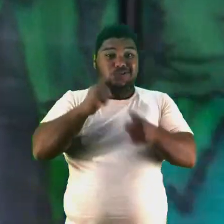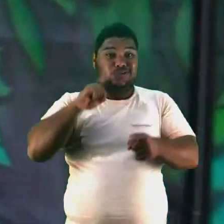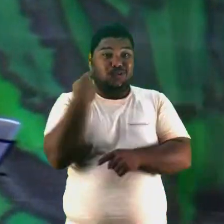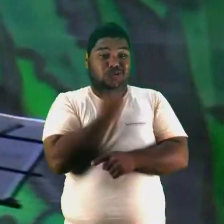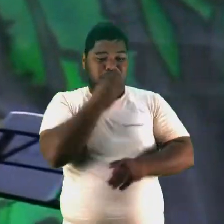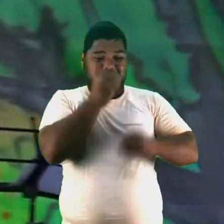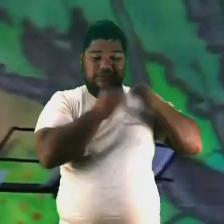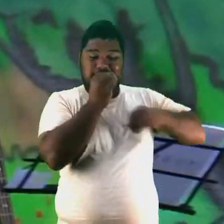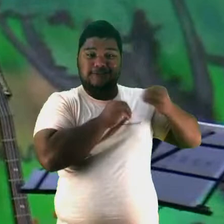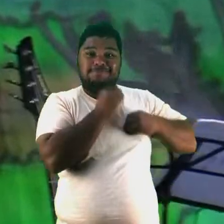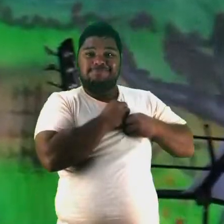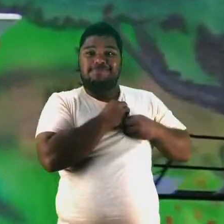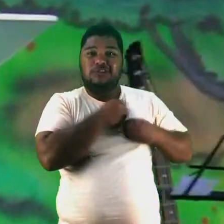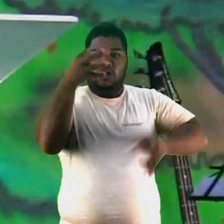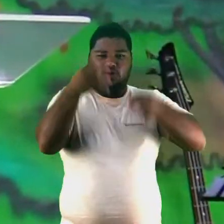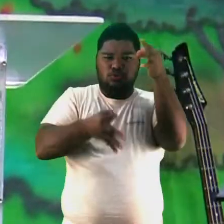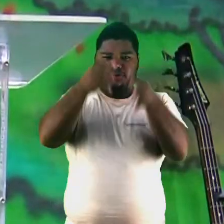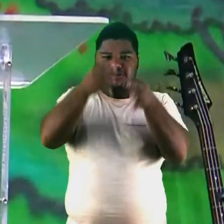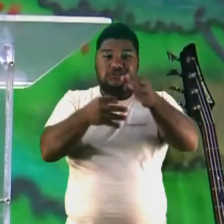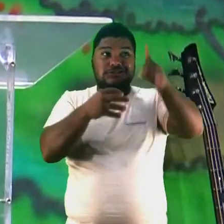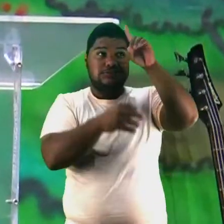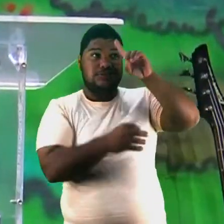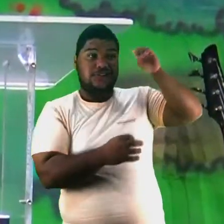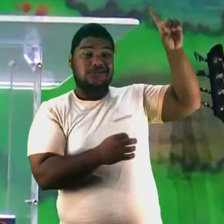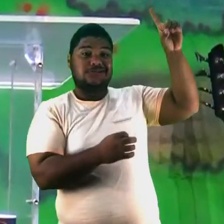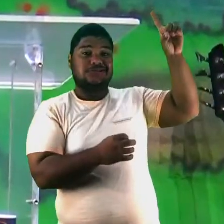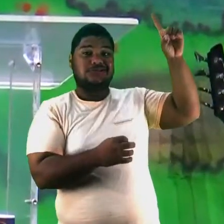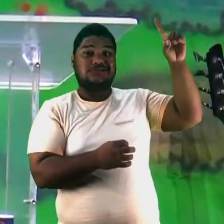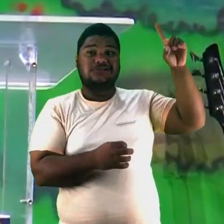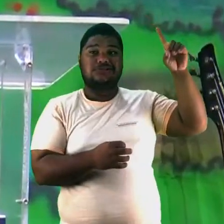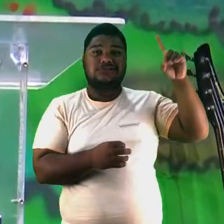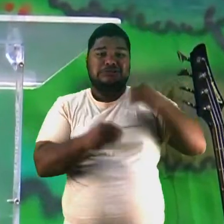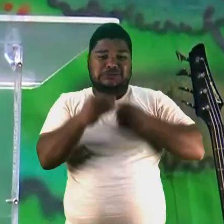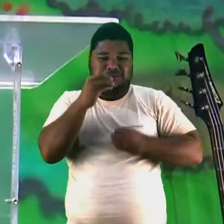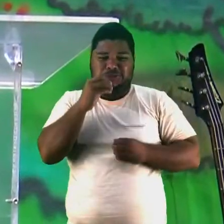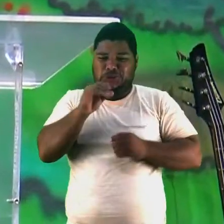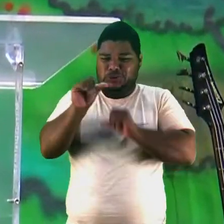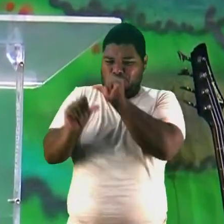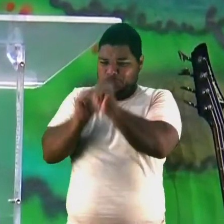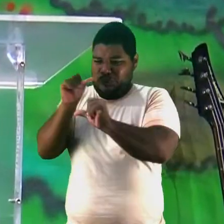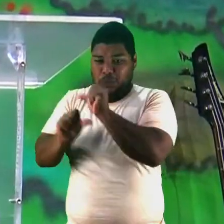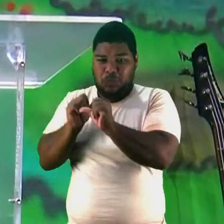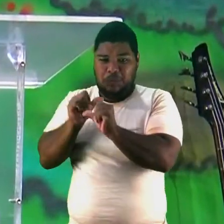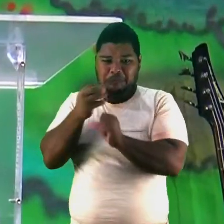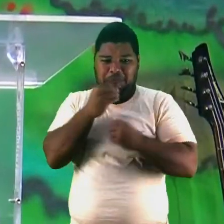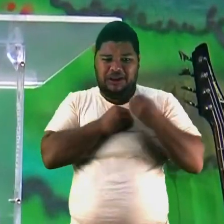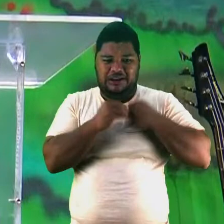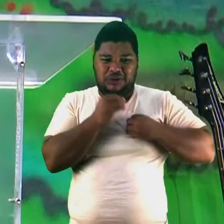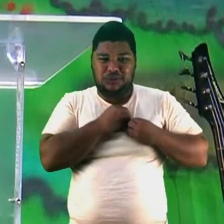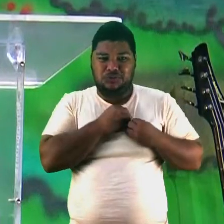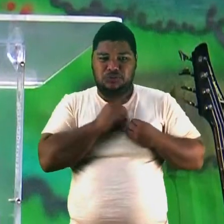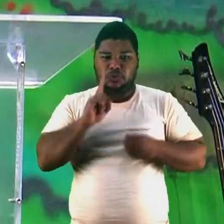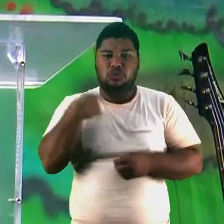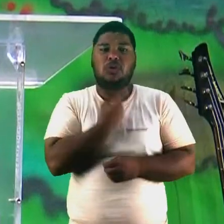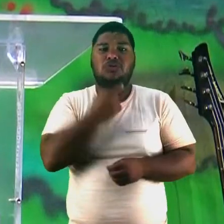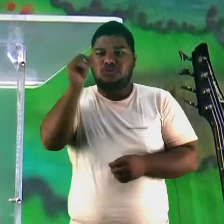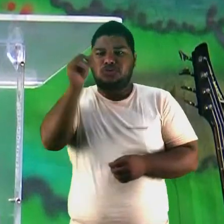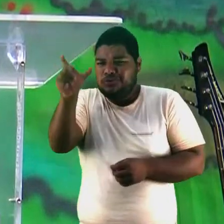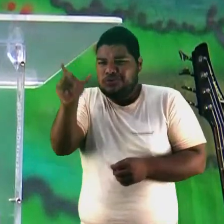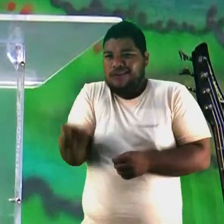A justiça de Deus se tornou pecador no nosso lugar, E agora nós esperamos o momento